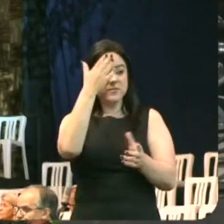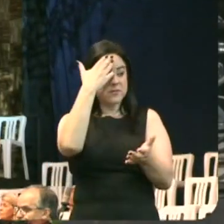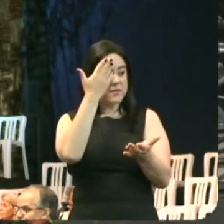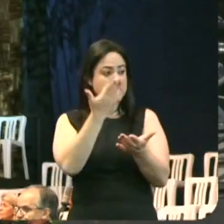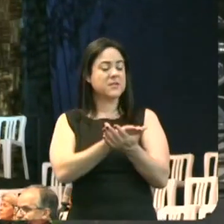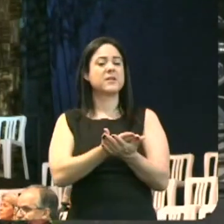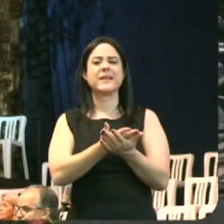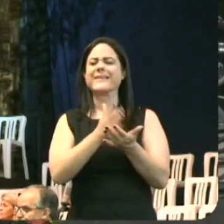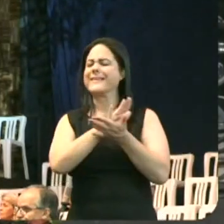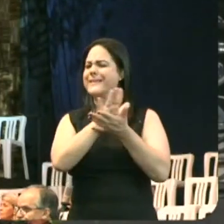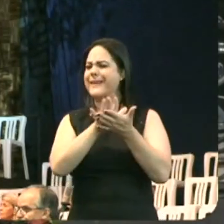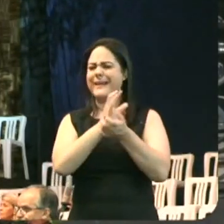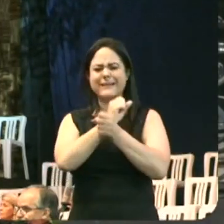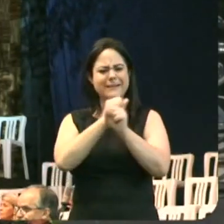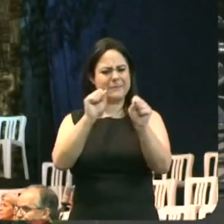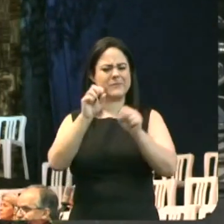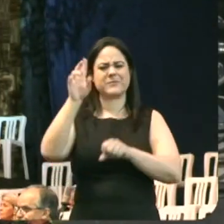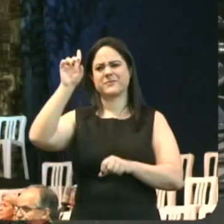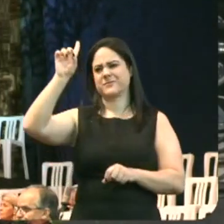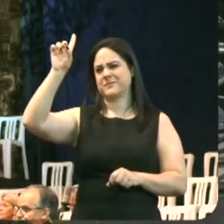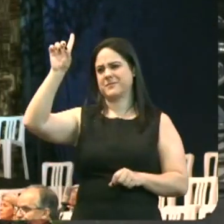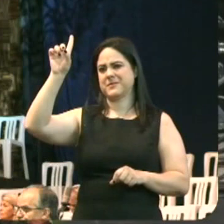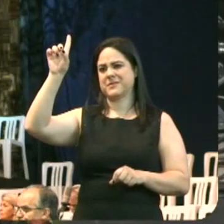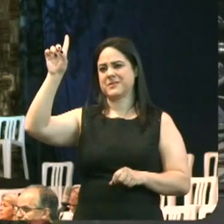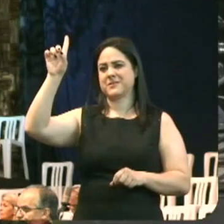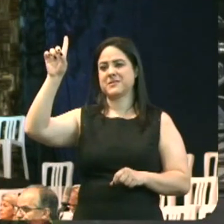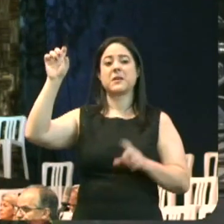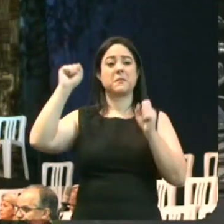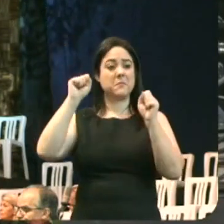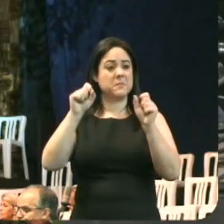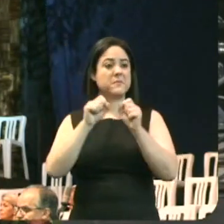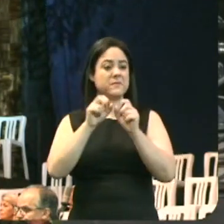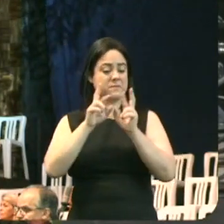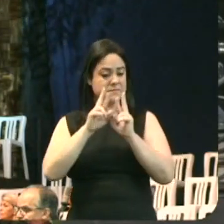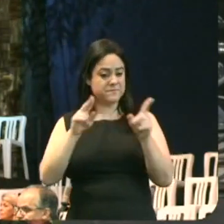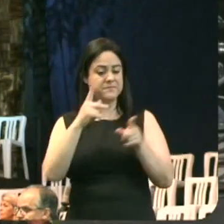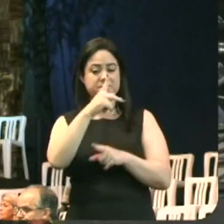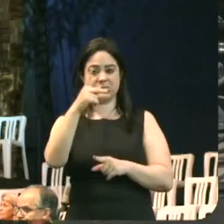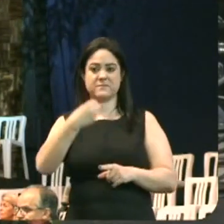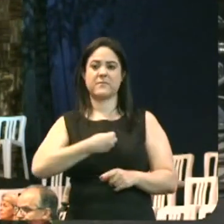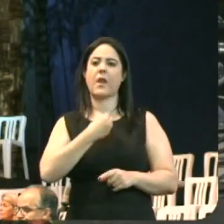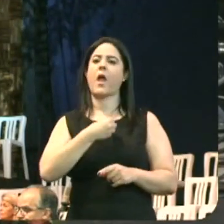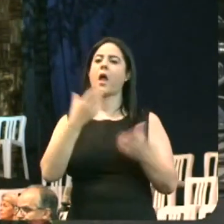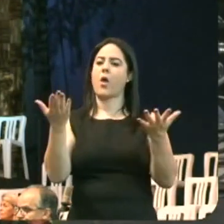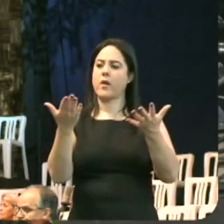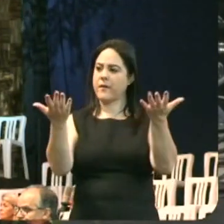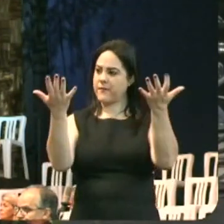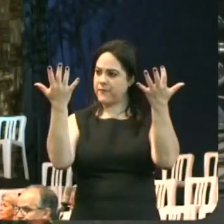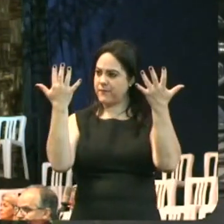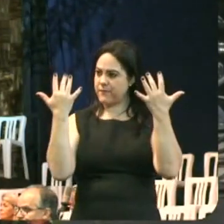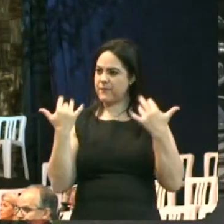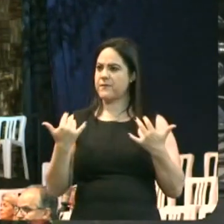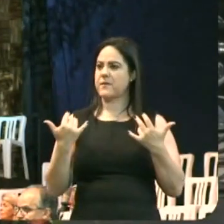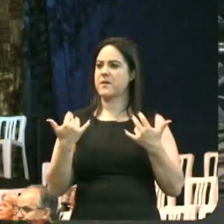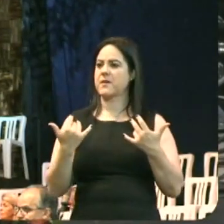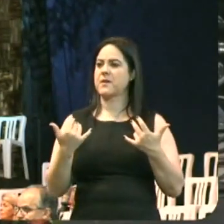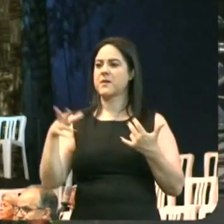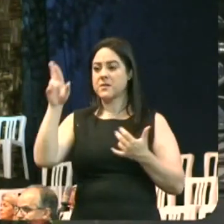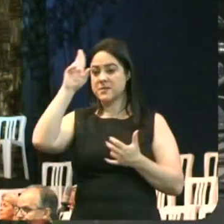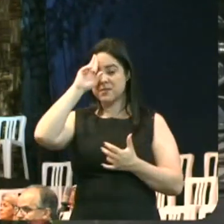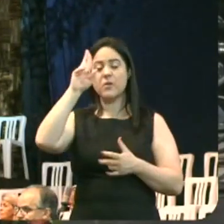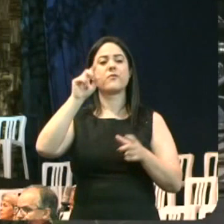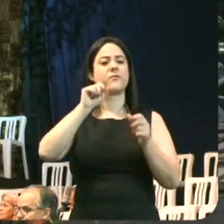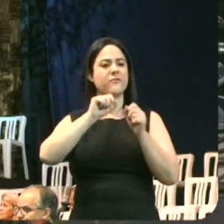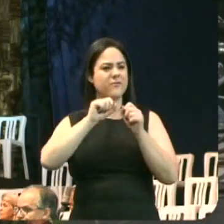não há nada impossível para esse Senhor, e que Ele pode fazer diferença na tua vida, vai saindo do teu lugar agora, e diz: Senhor,